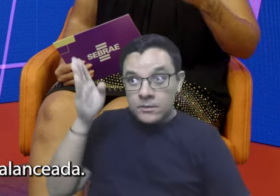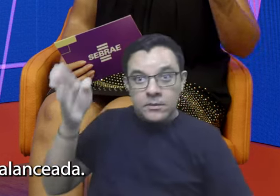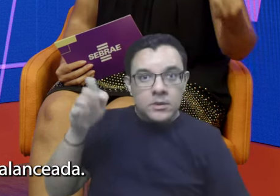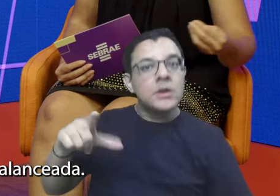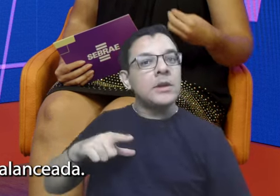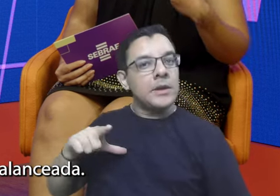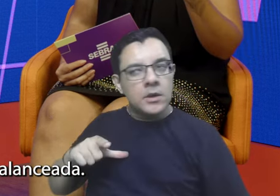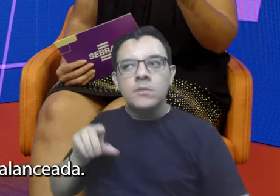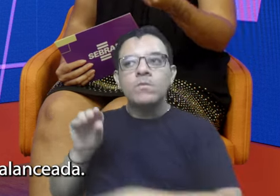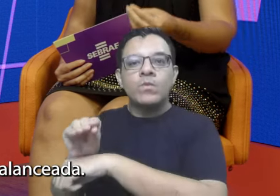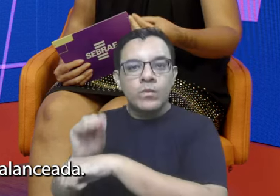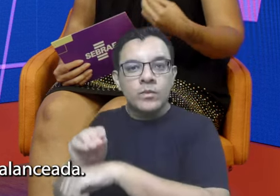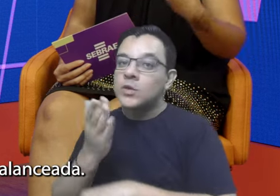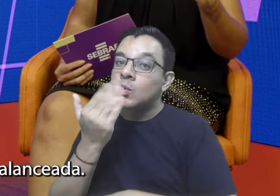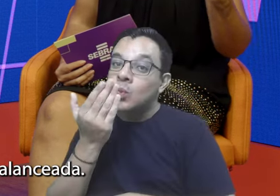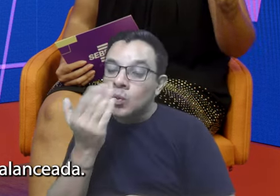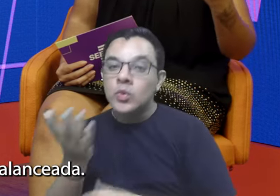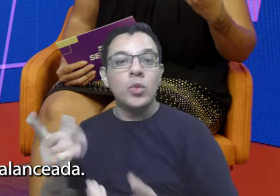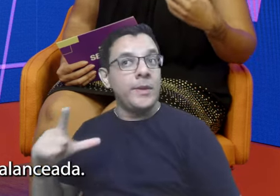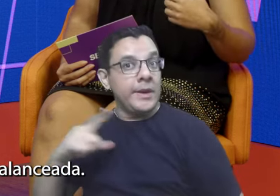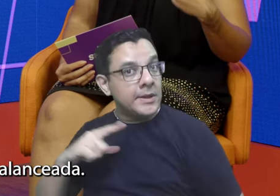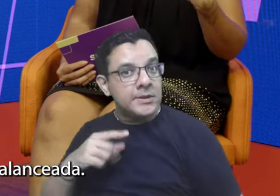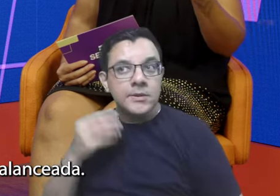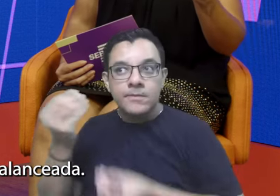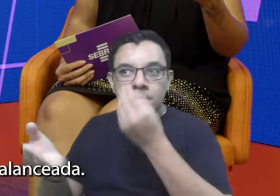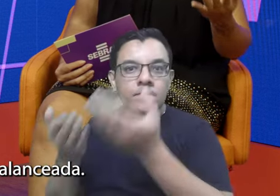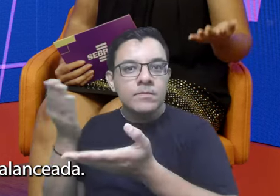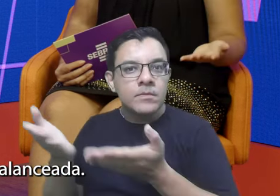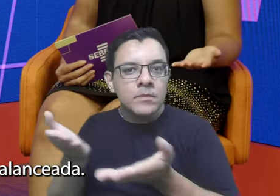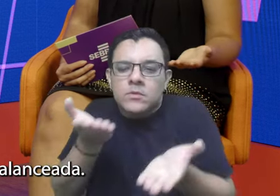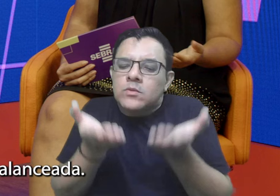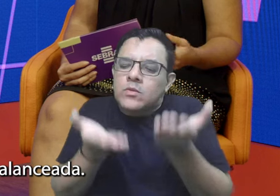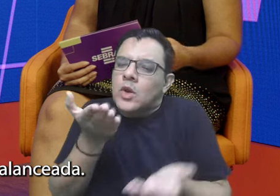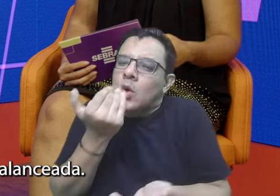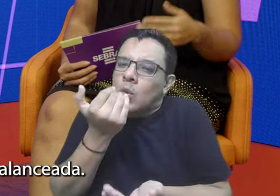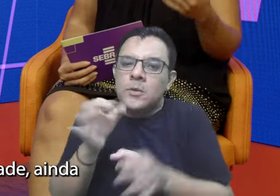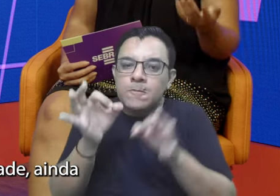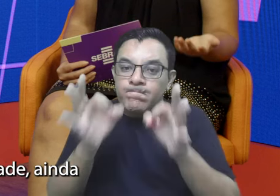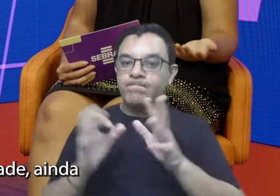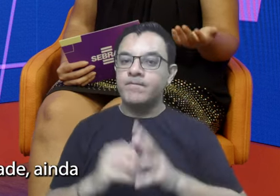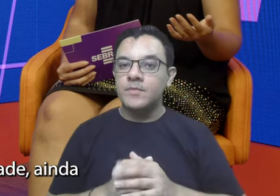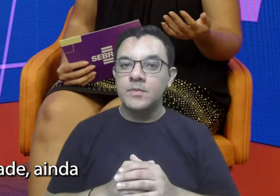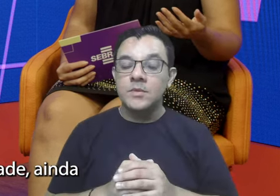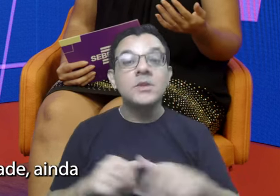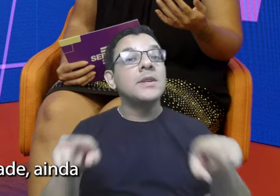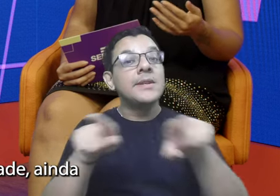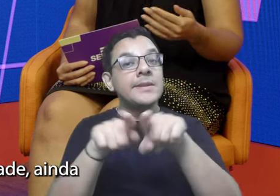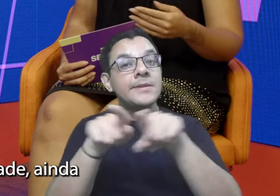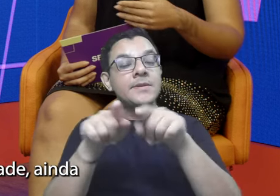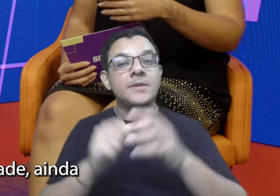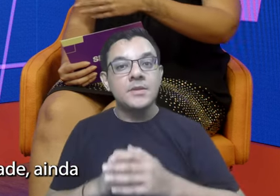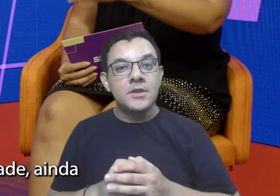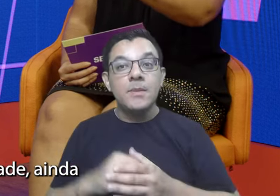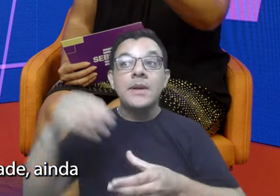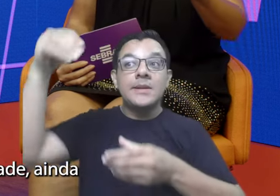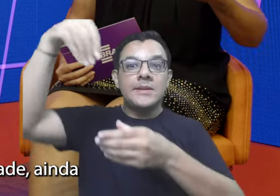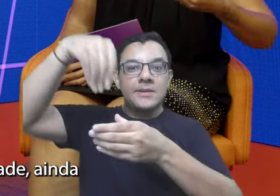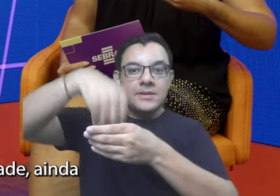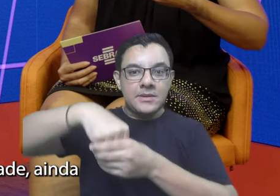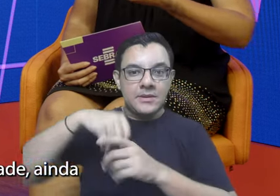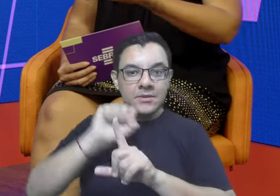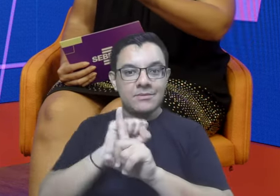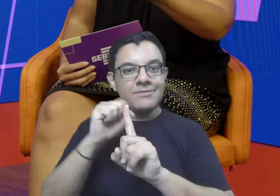sendo olhadas recebendo comida e eh alimentação balanceada Mas elas também estão em